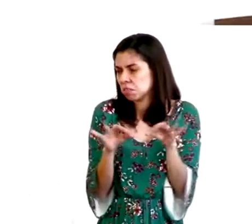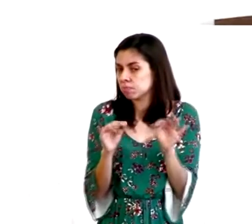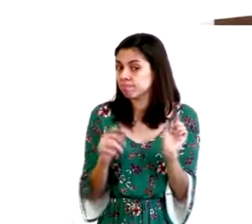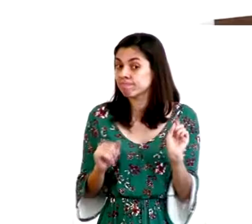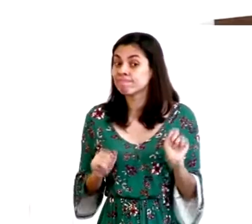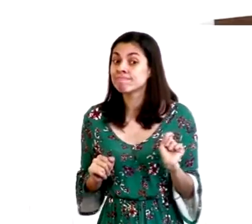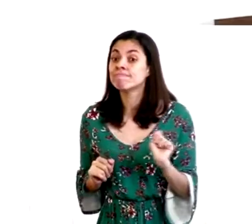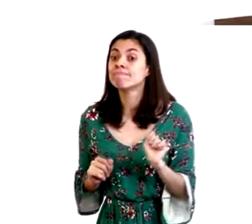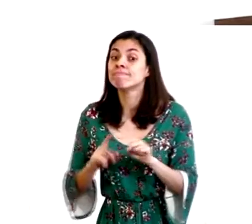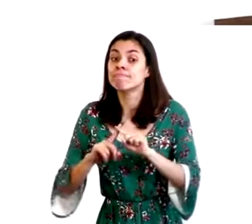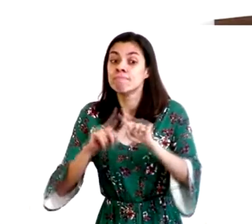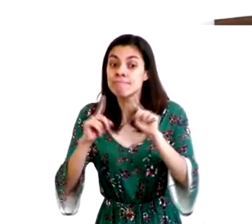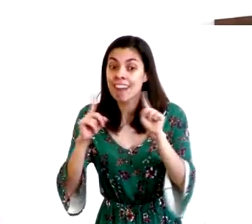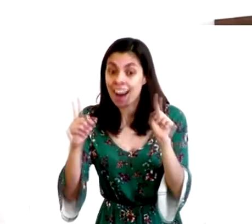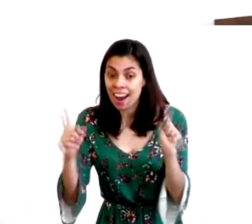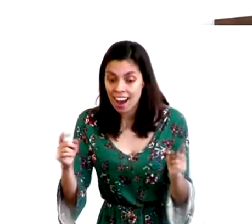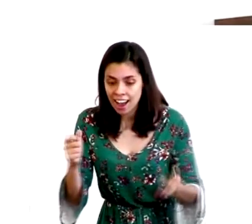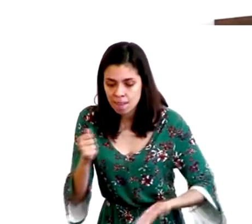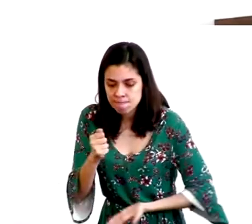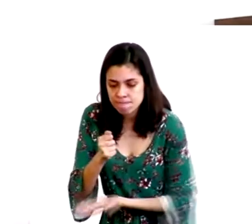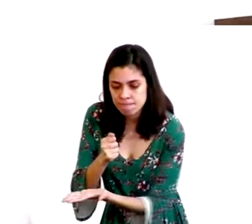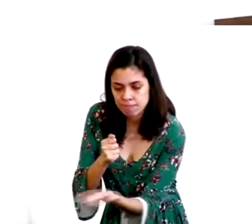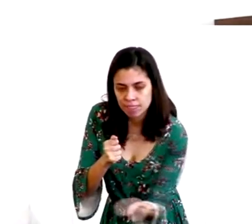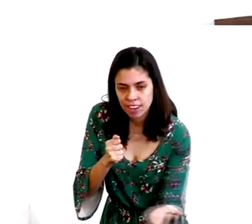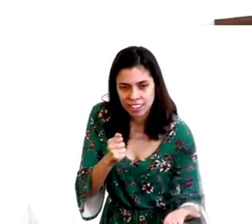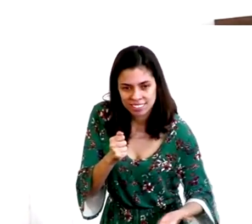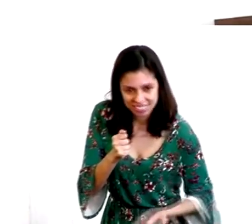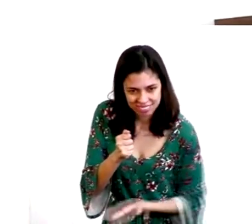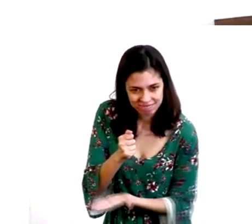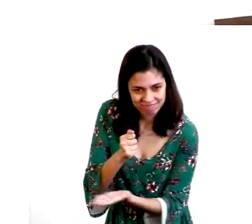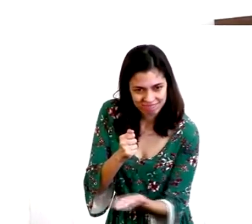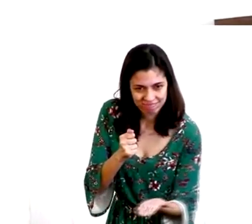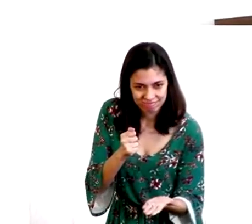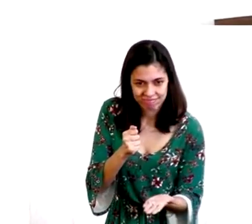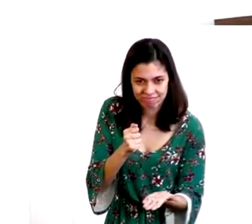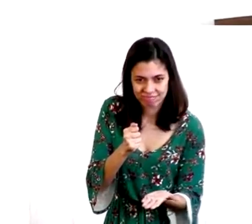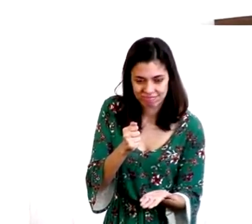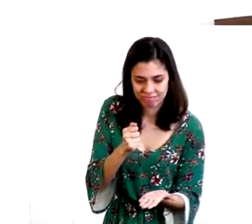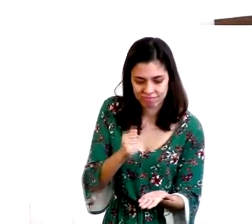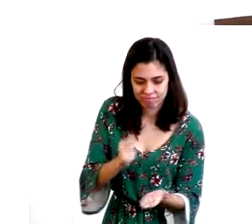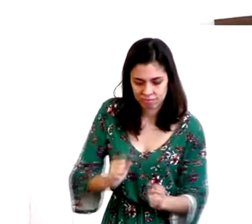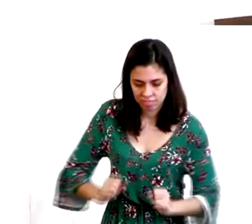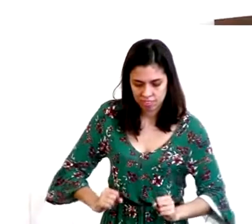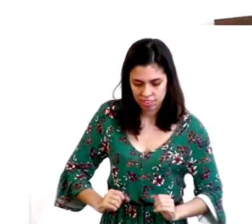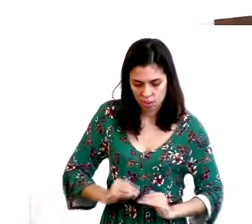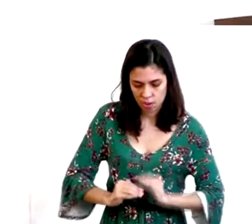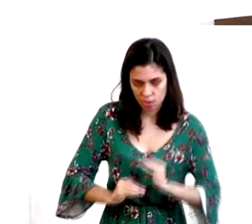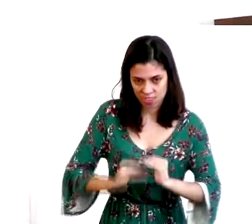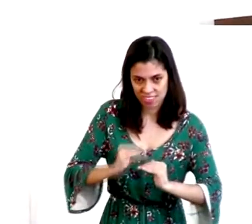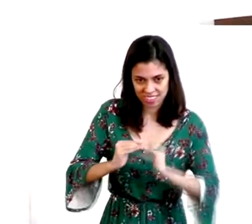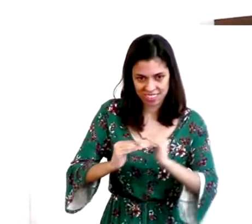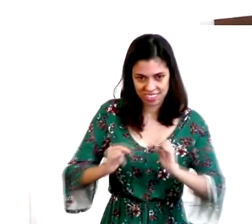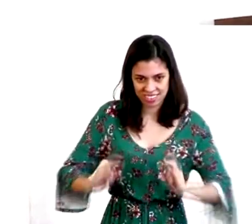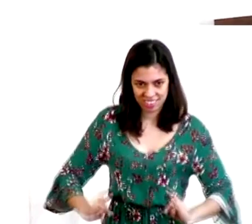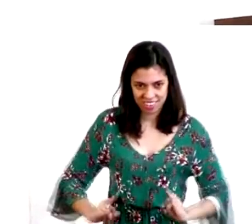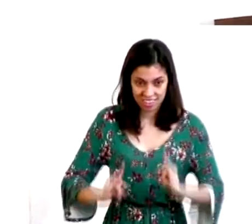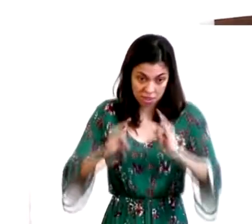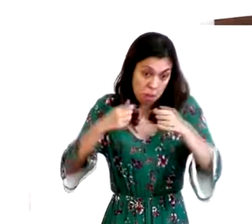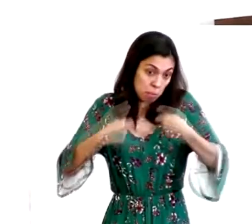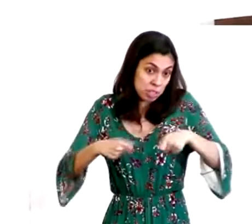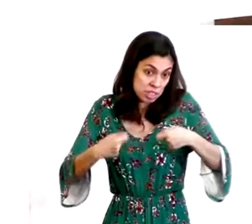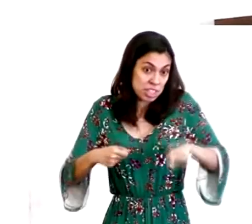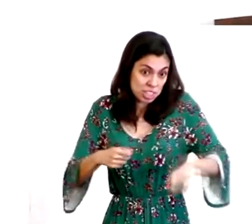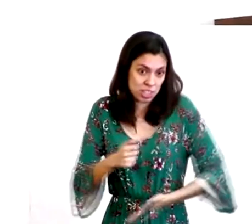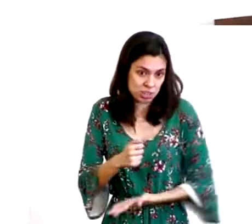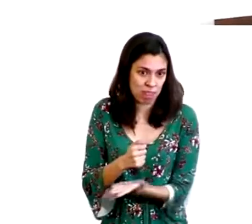tentarmos aplicar esses sermões às nossas vidas, nós perceberemos que nós jamais poderemos divorciar